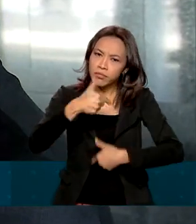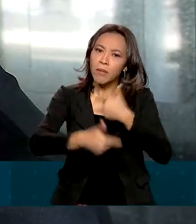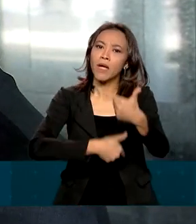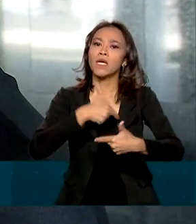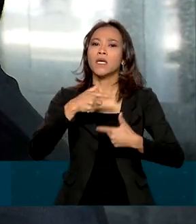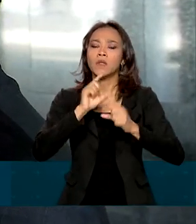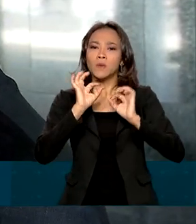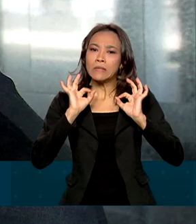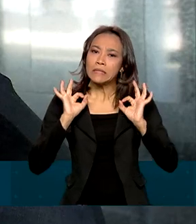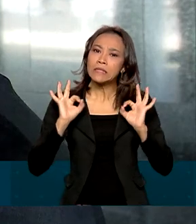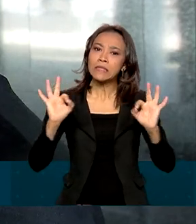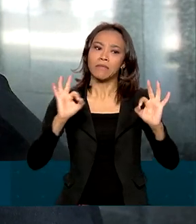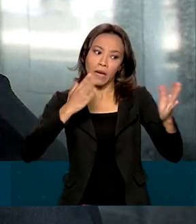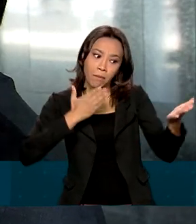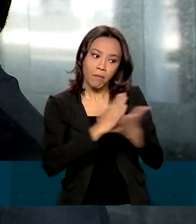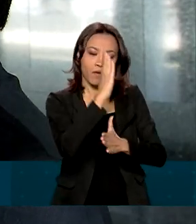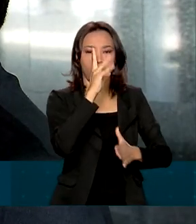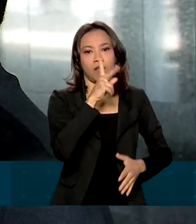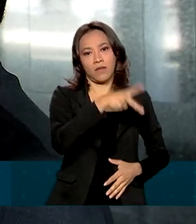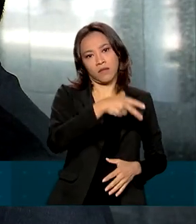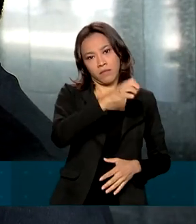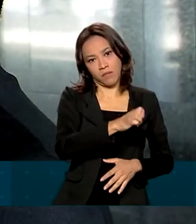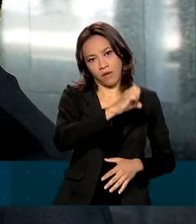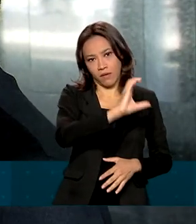forma assertiva para a aprovação dessa PEC e